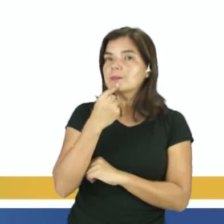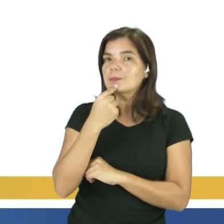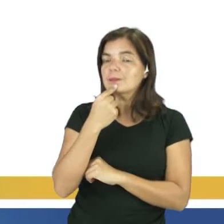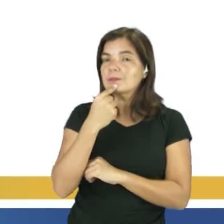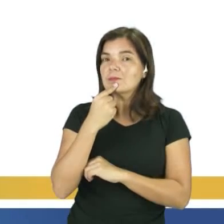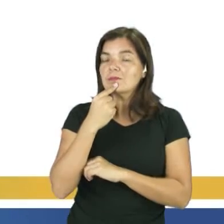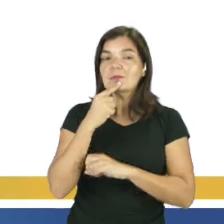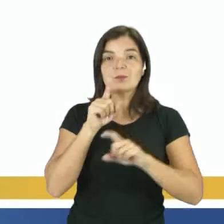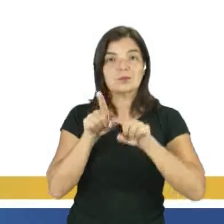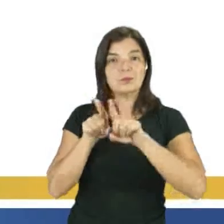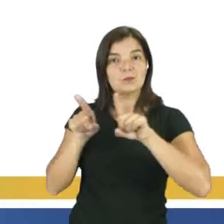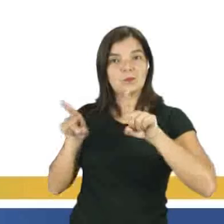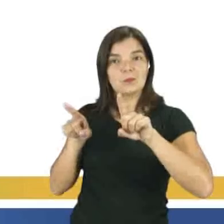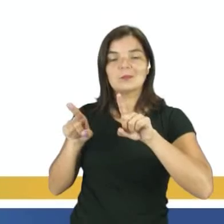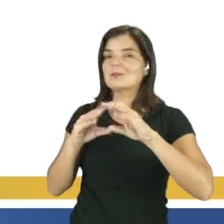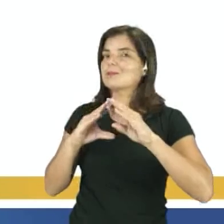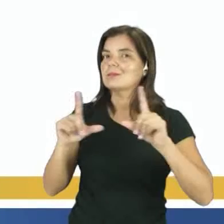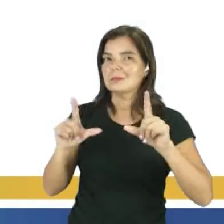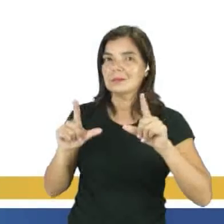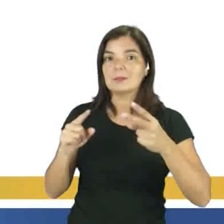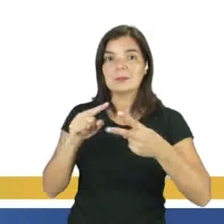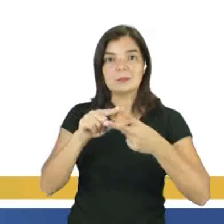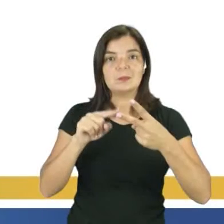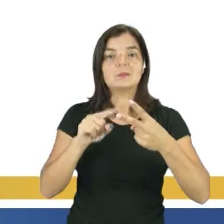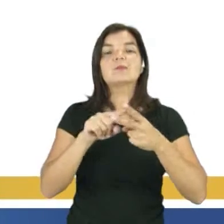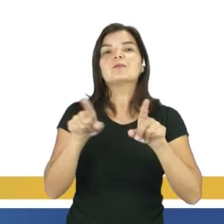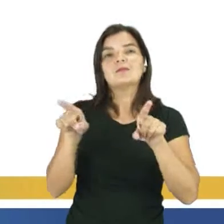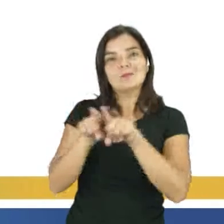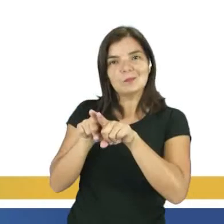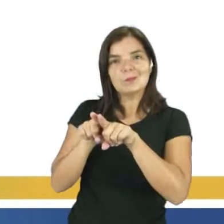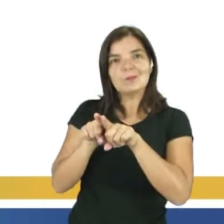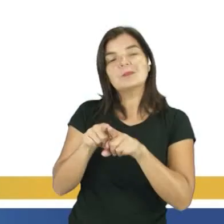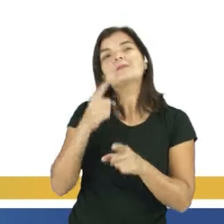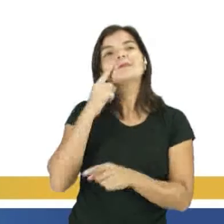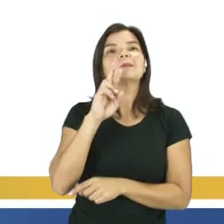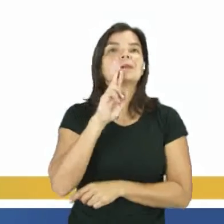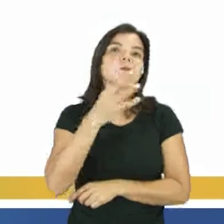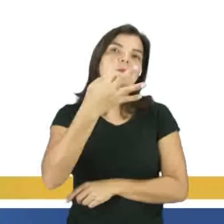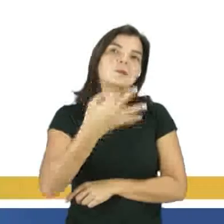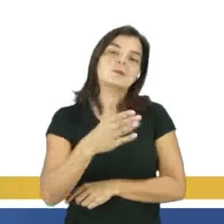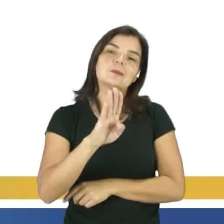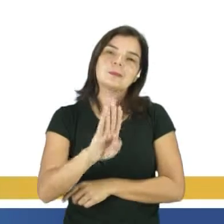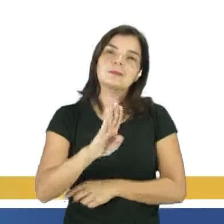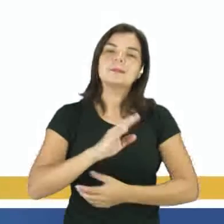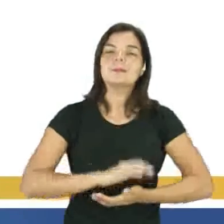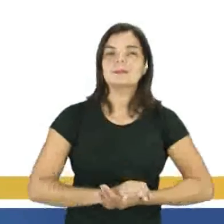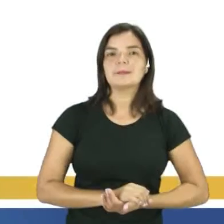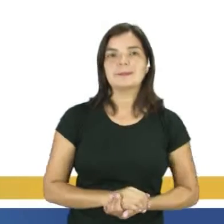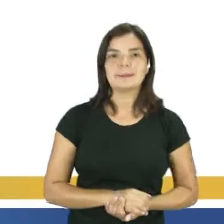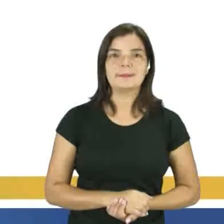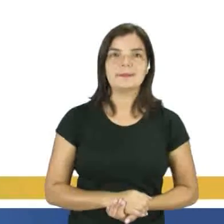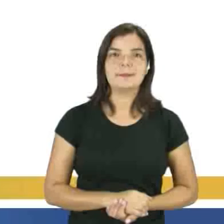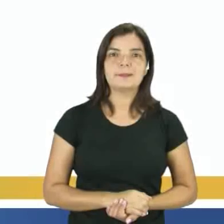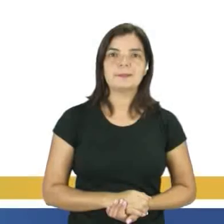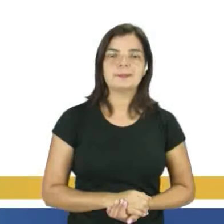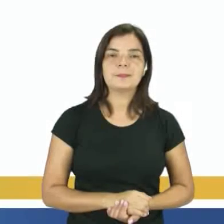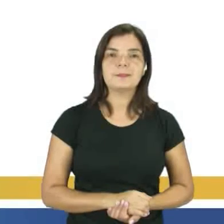paralelas? Claro que não, né, gente? Essas duas retas são concorrentes. Então a resposta correta seria mesmo a letra B.